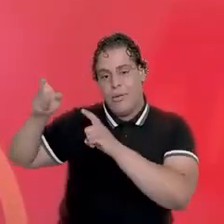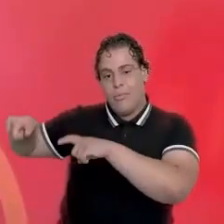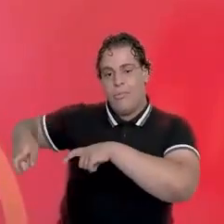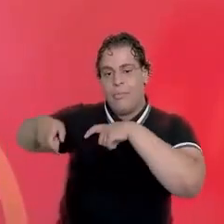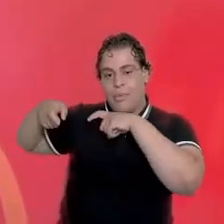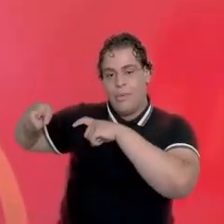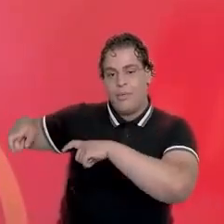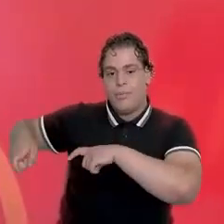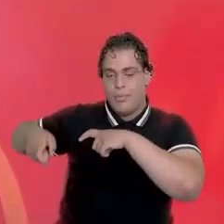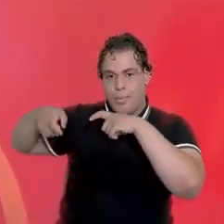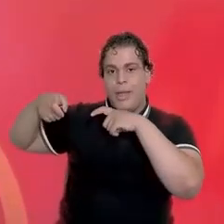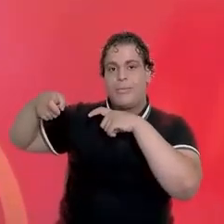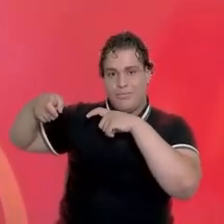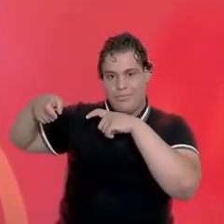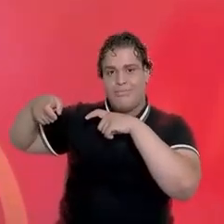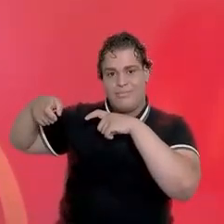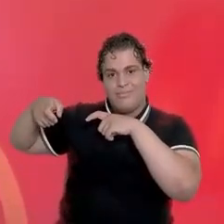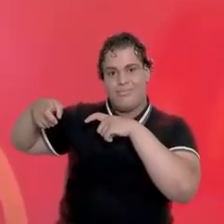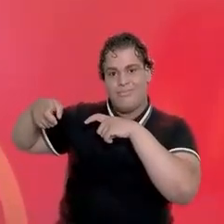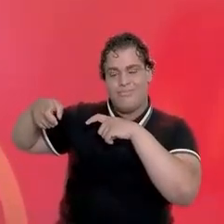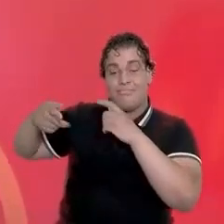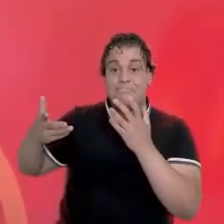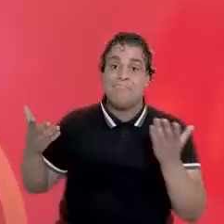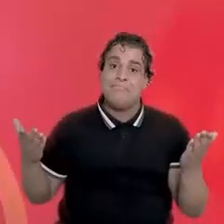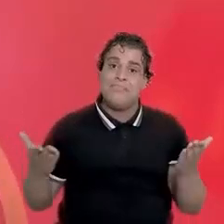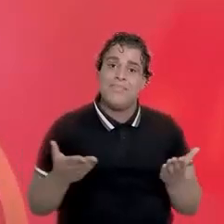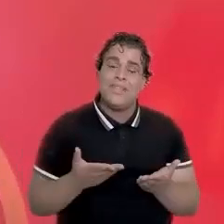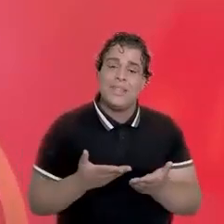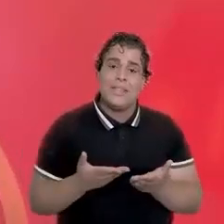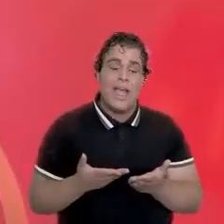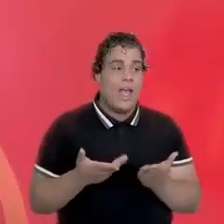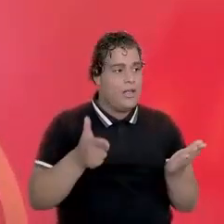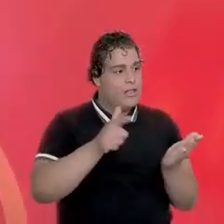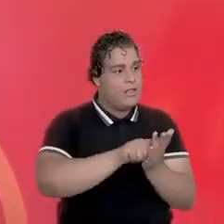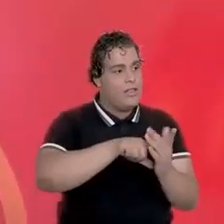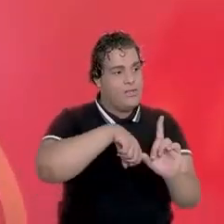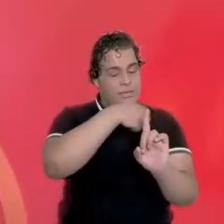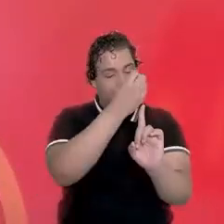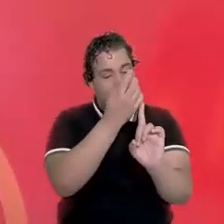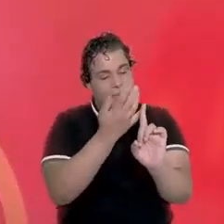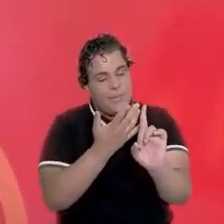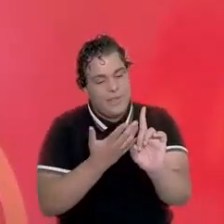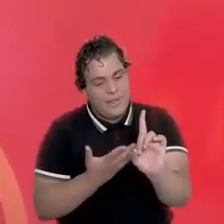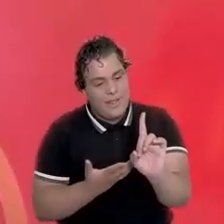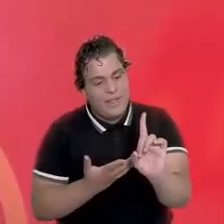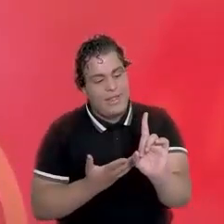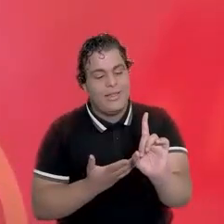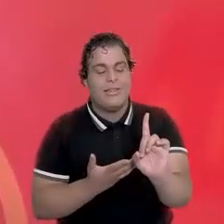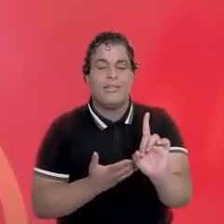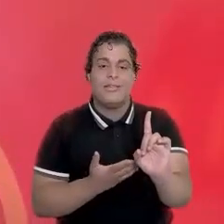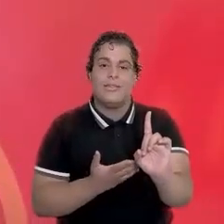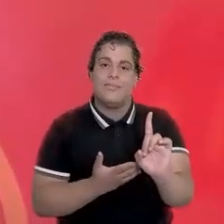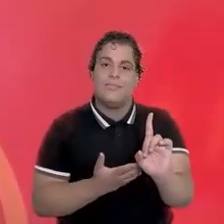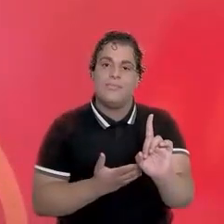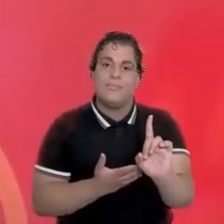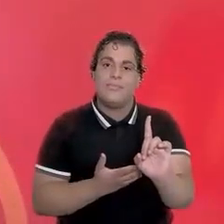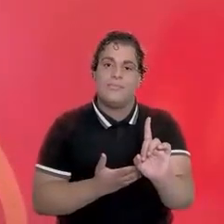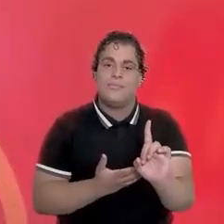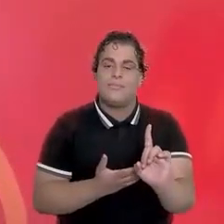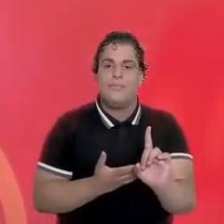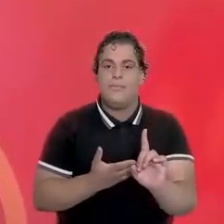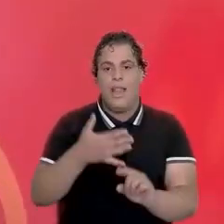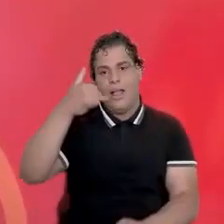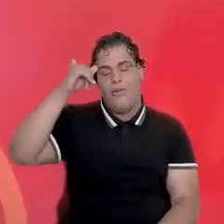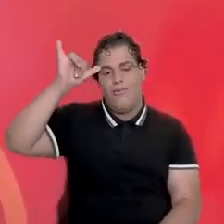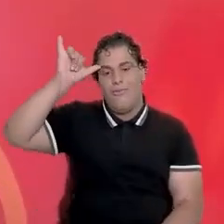do agricultor. Então, este livro é em homenagem, como eu disse, ao